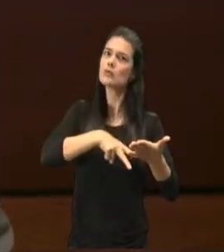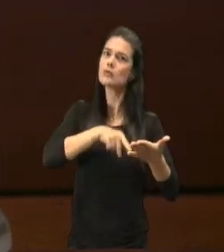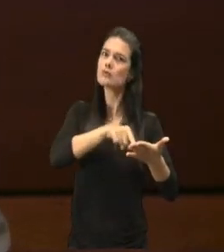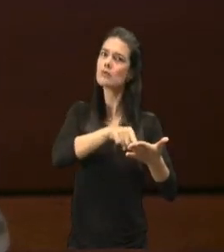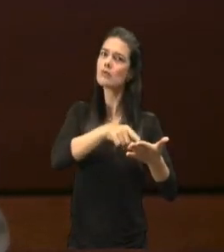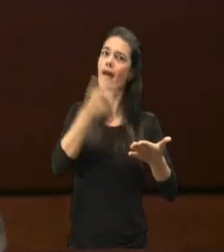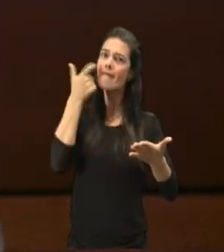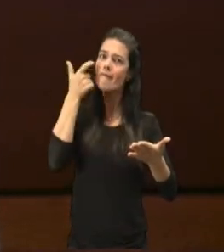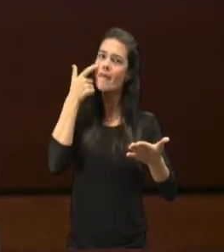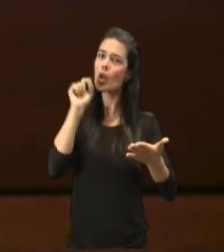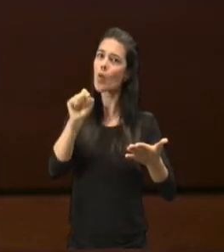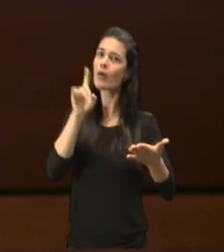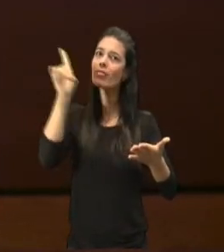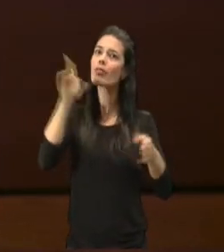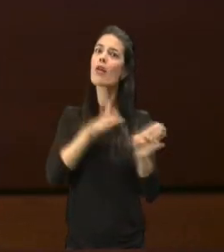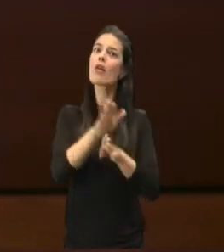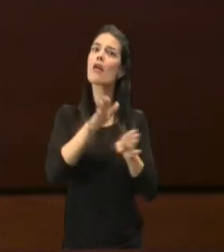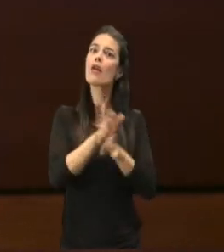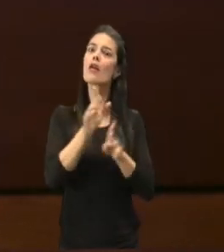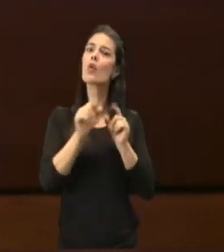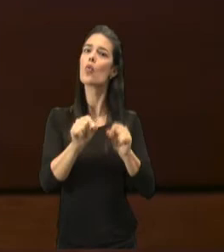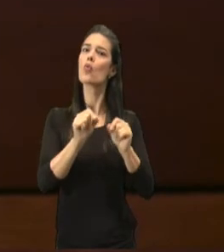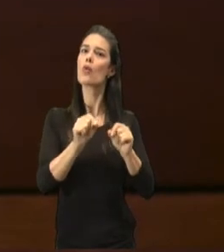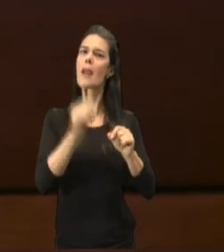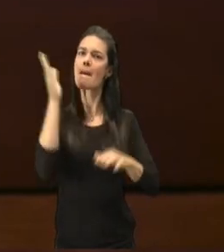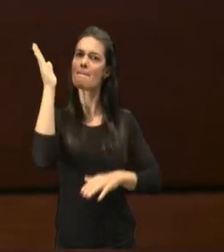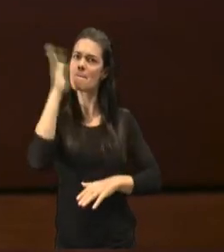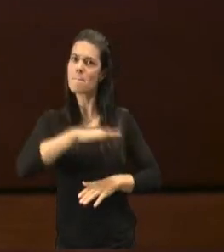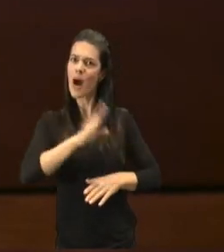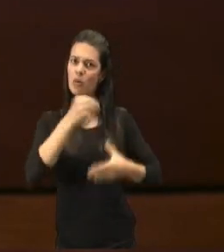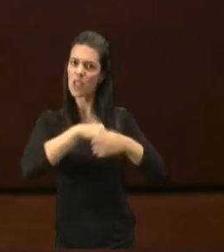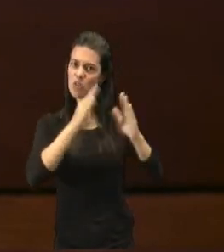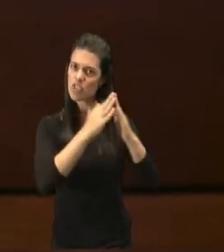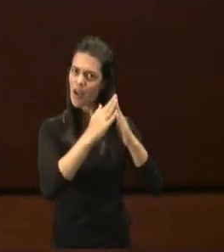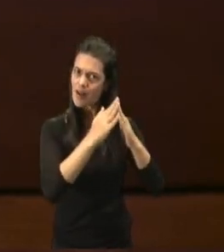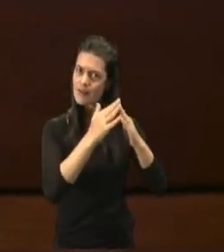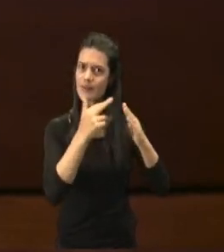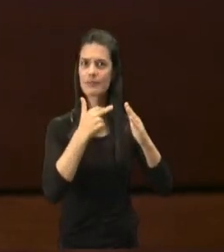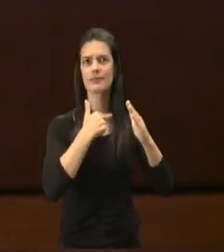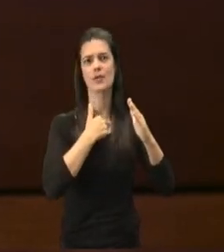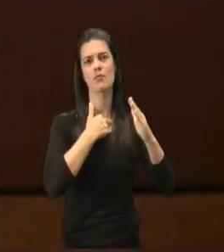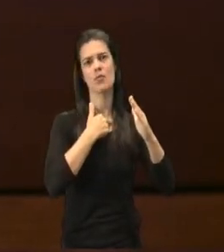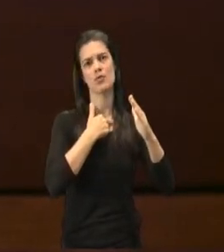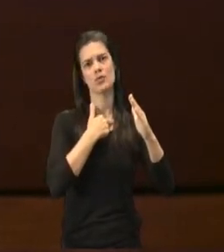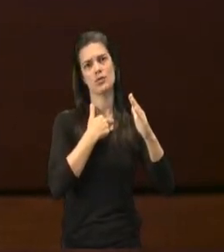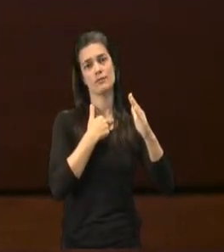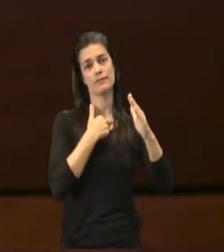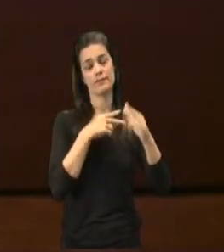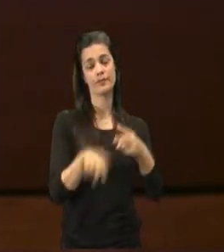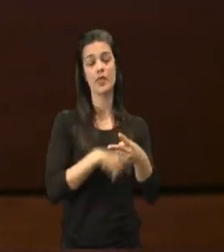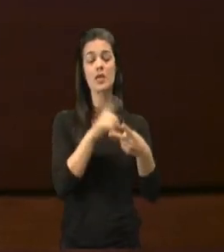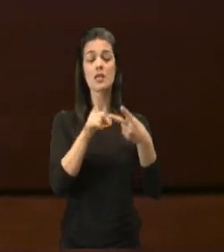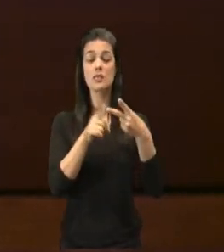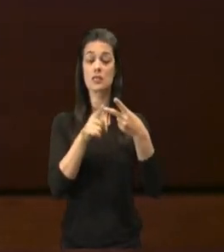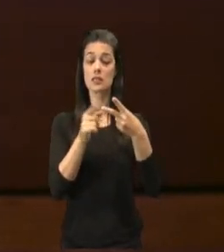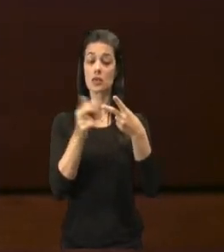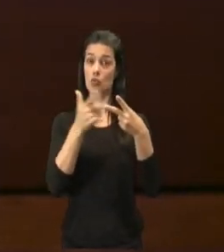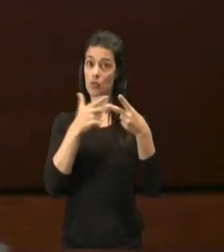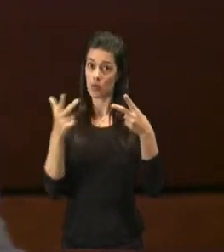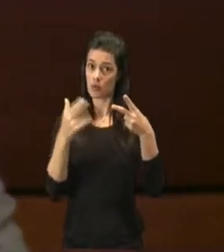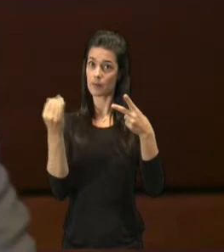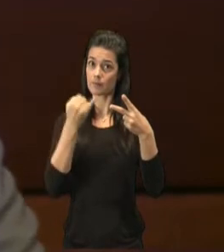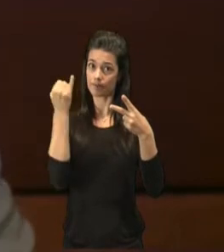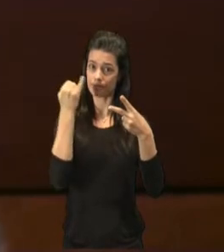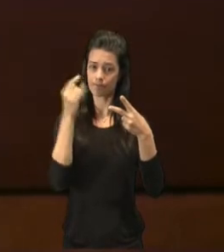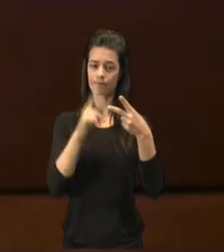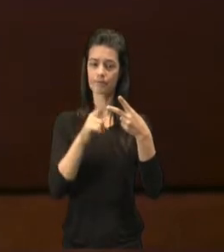capítulo 7, verso 26, não permita o mal em tua casa. Mas há uma segunda coisa que eu quero destacar aqui,